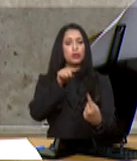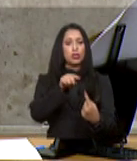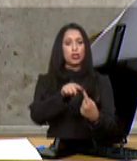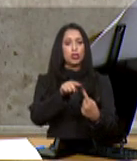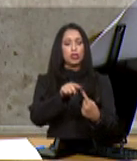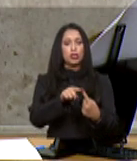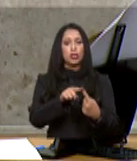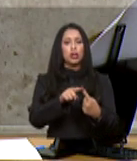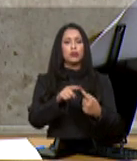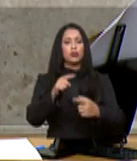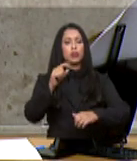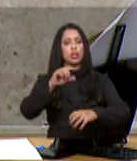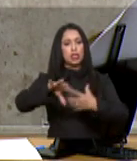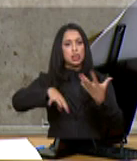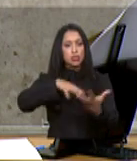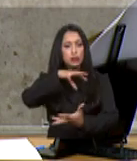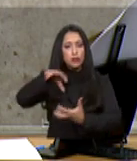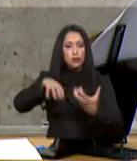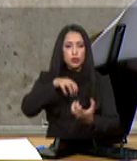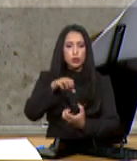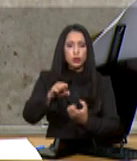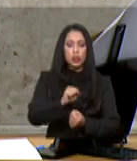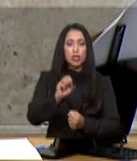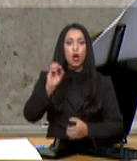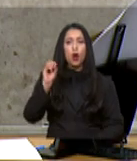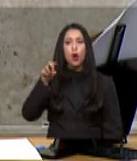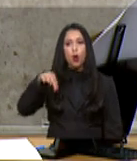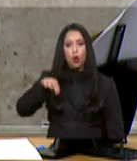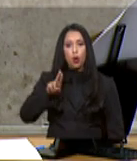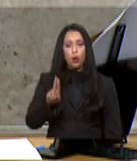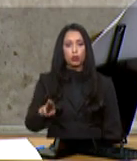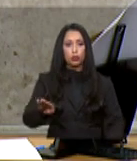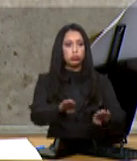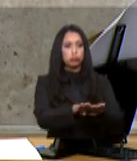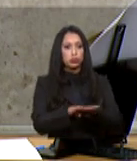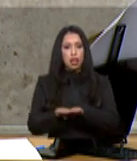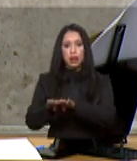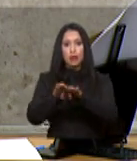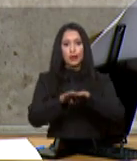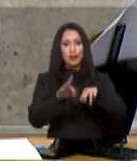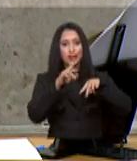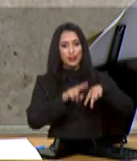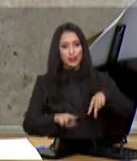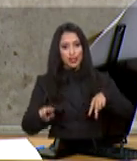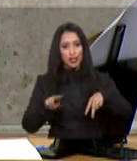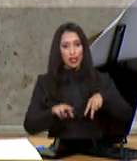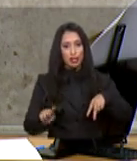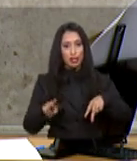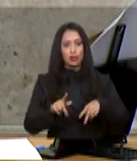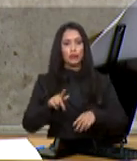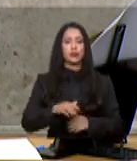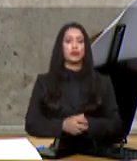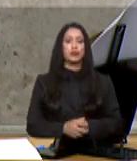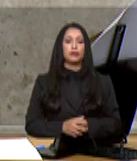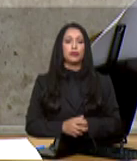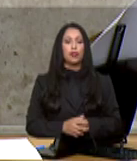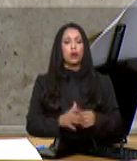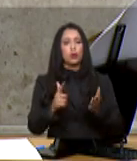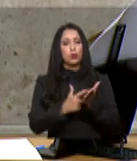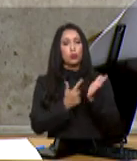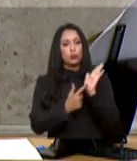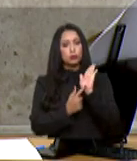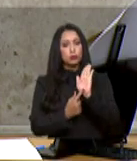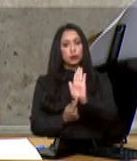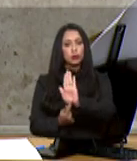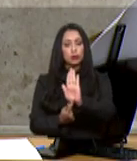Desenvolvimento Sustentável da ONU, de número 5, Igualdade de Gênero. E eu exibo aqui para Vossas